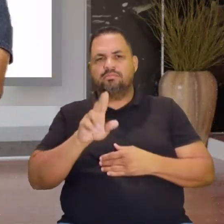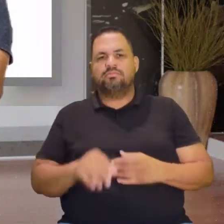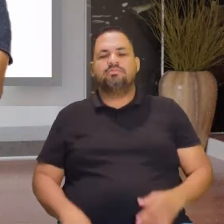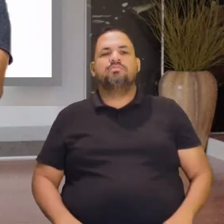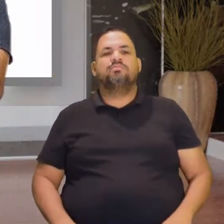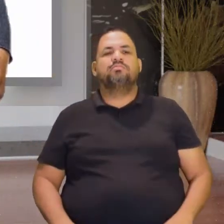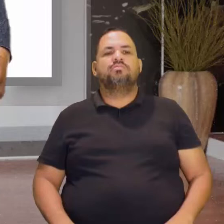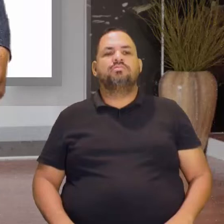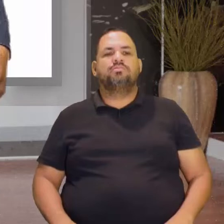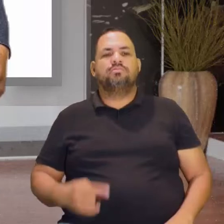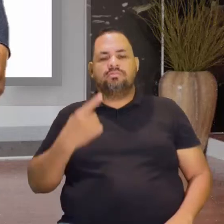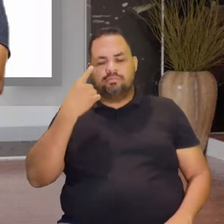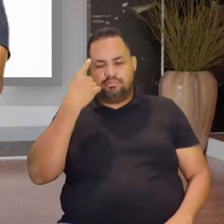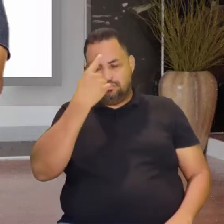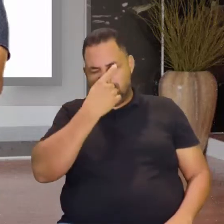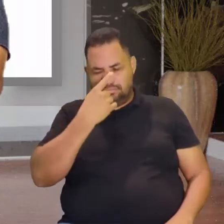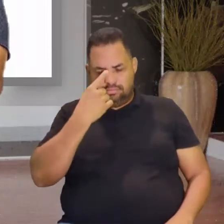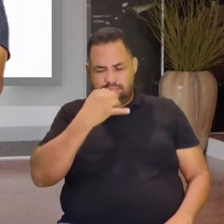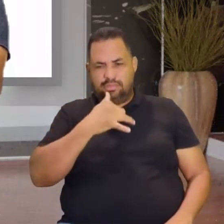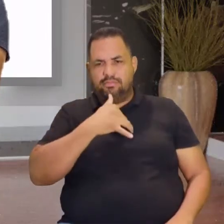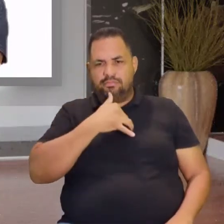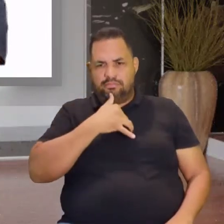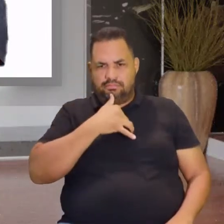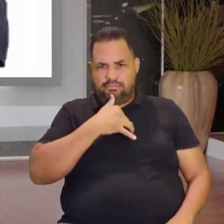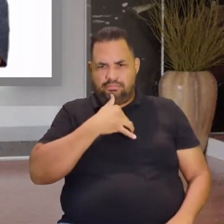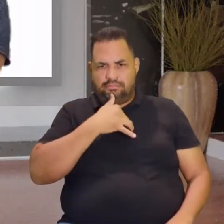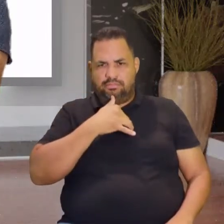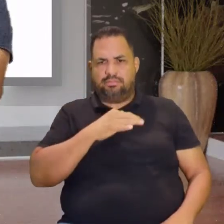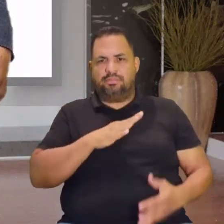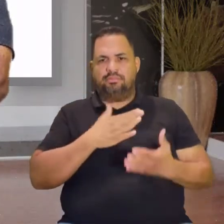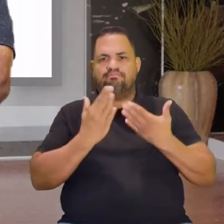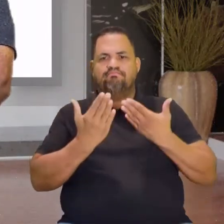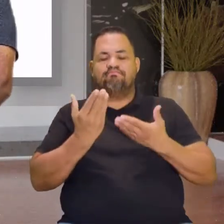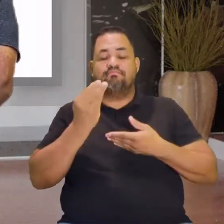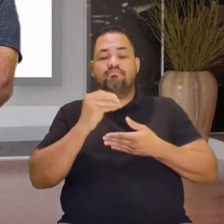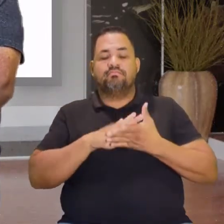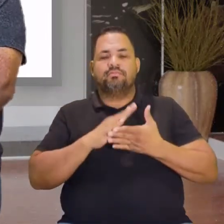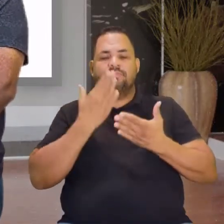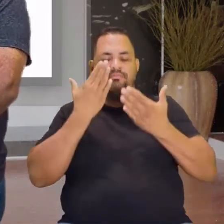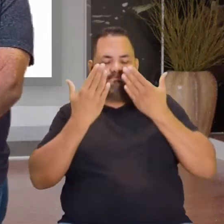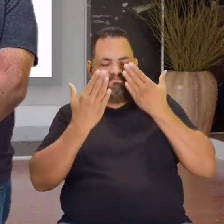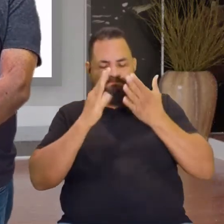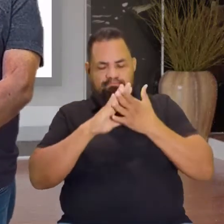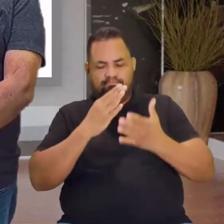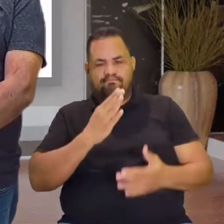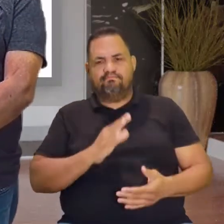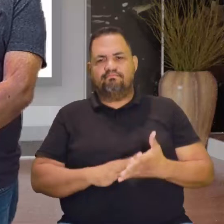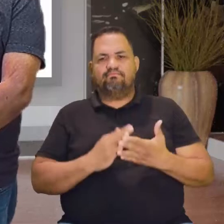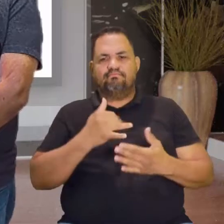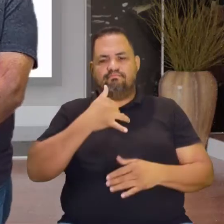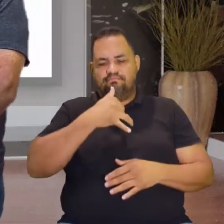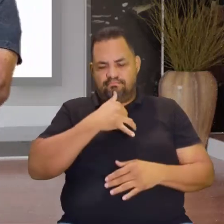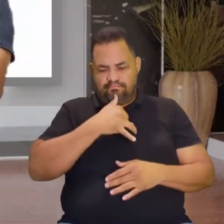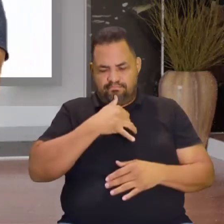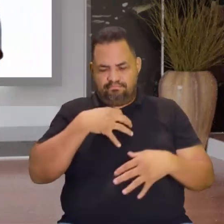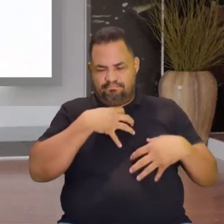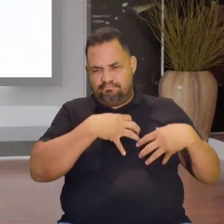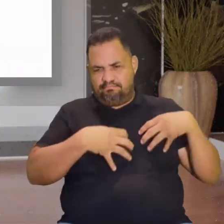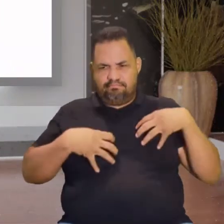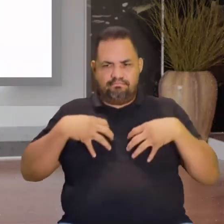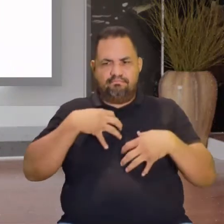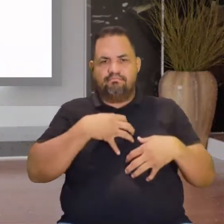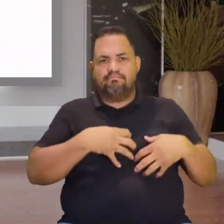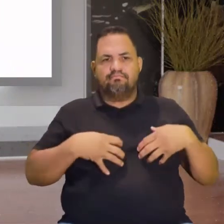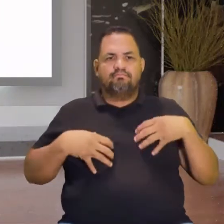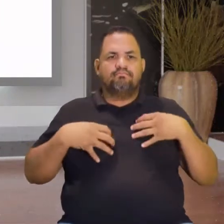olhar cabisbaixo, né? Parece que meio triste. É o lado psicológico, né? Então, a tristeza dele, a angústia. Focou ali